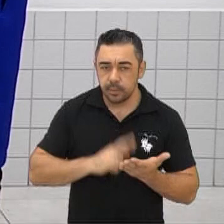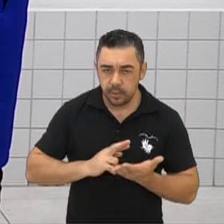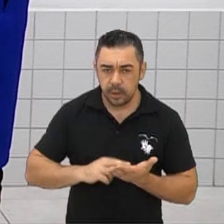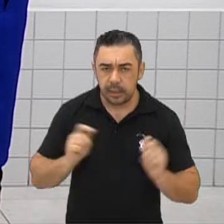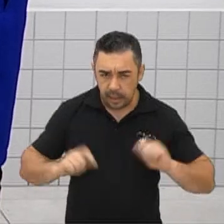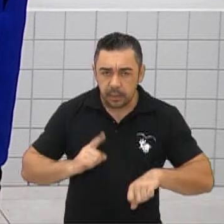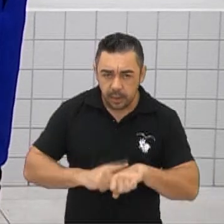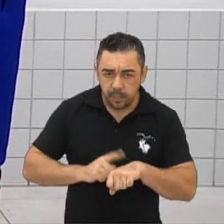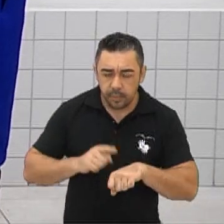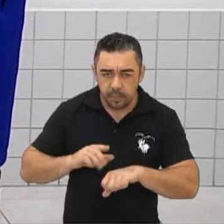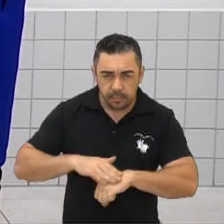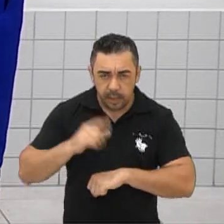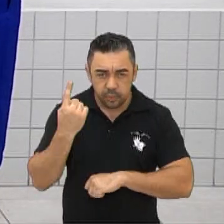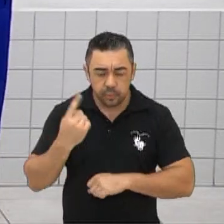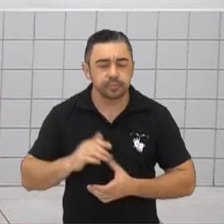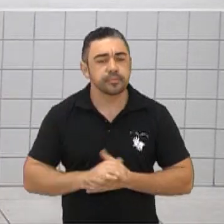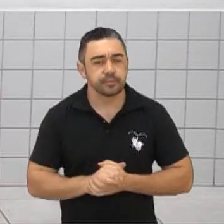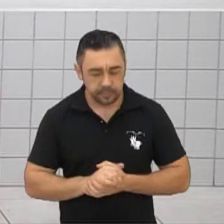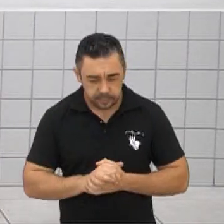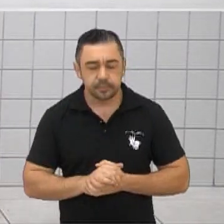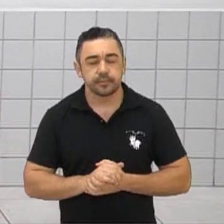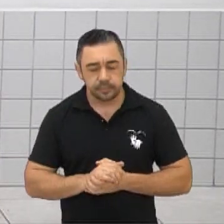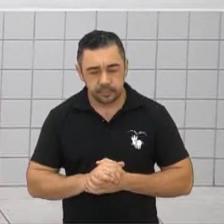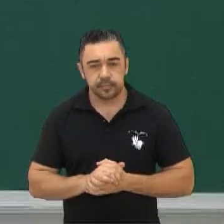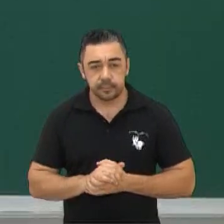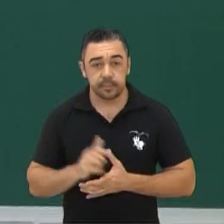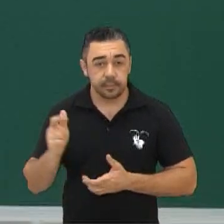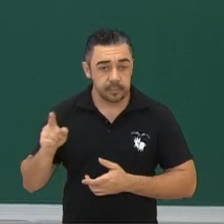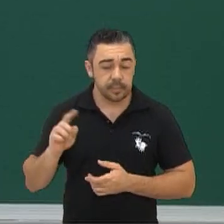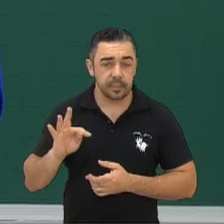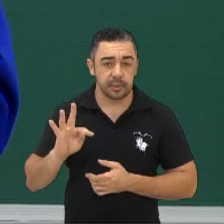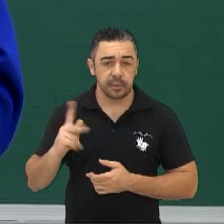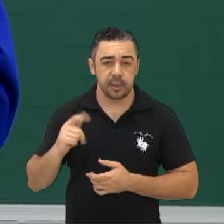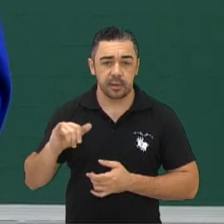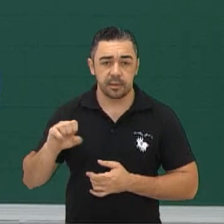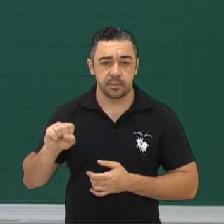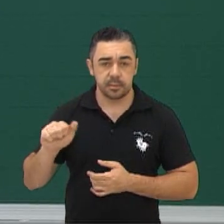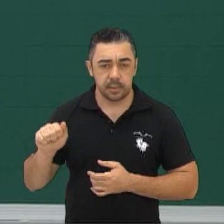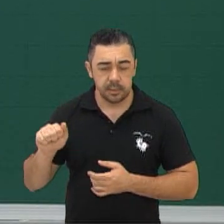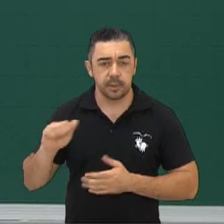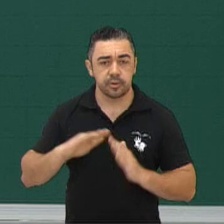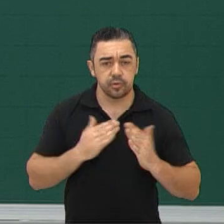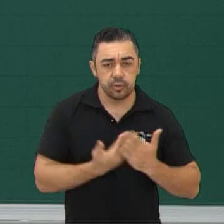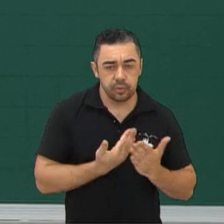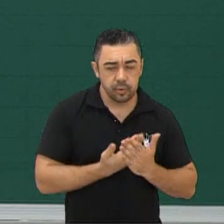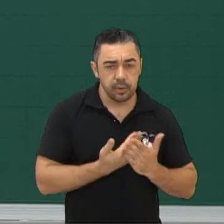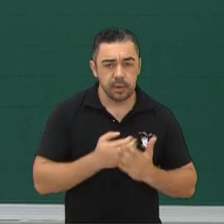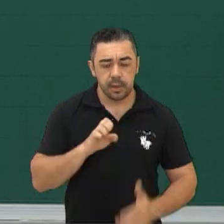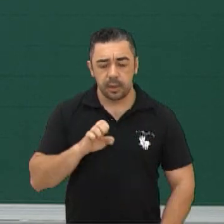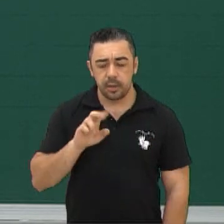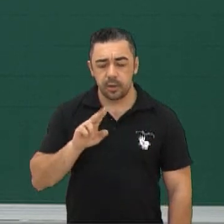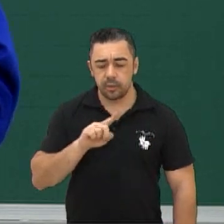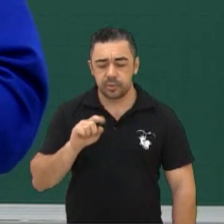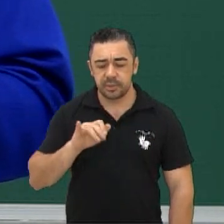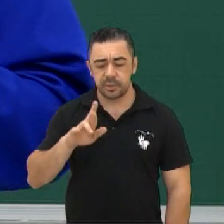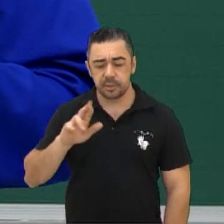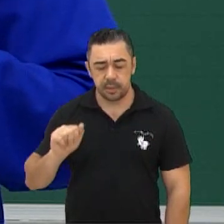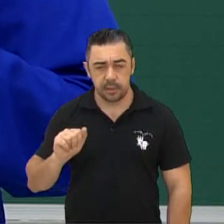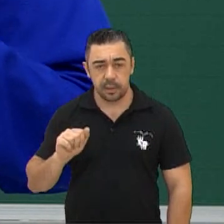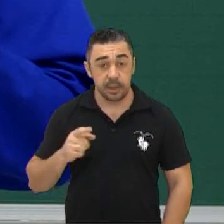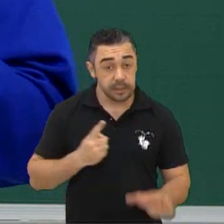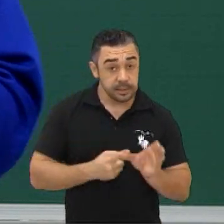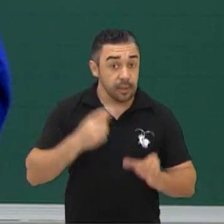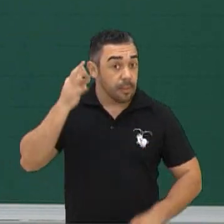de eu mandar mais um recado? Dá. Então tá. Então a Thaísa do Colégio Elzira Correia de Sá, de